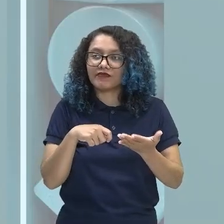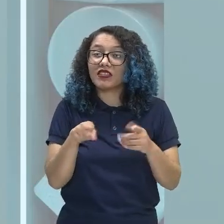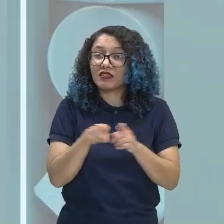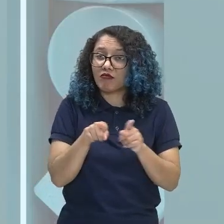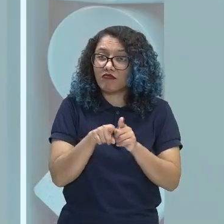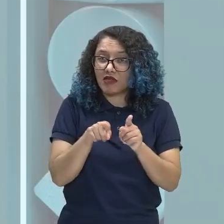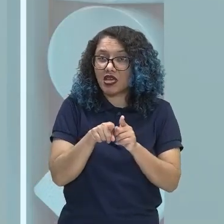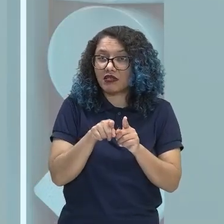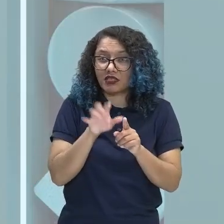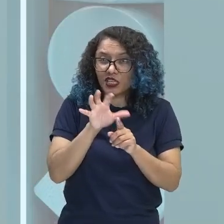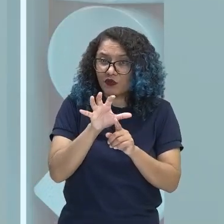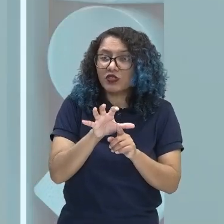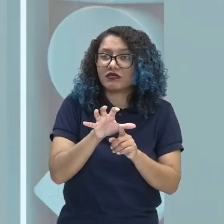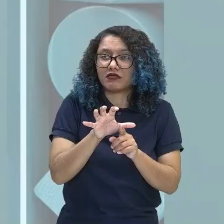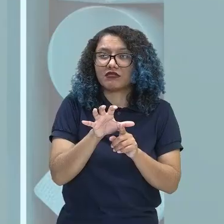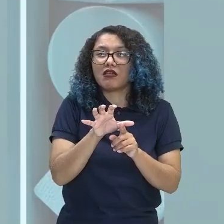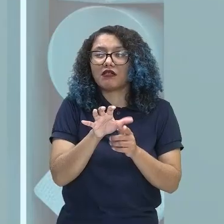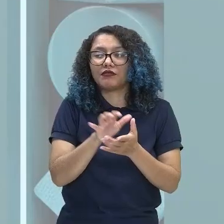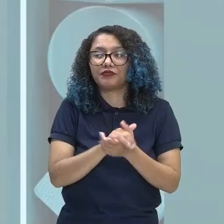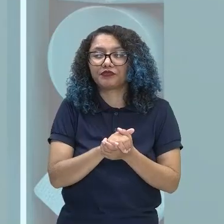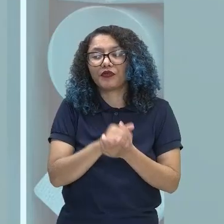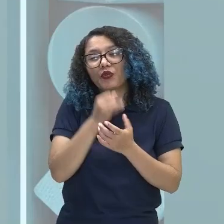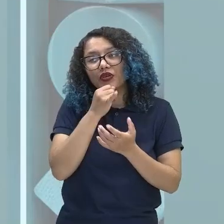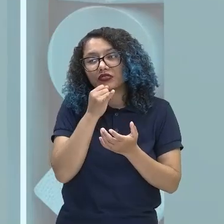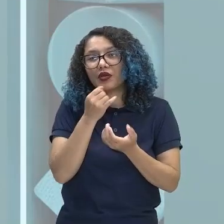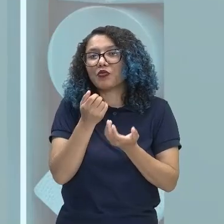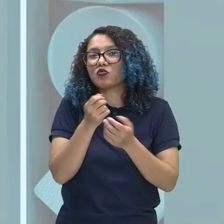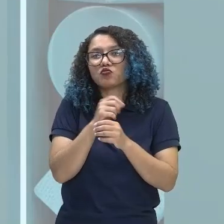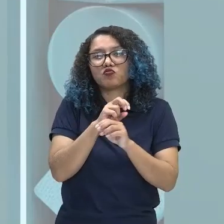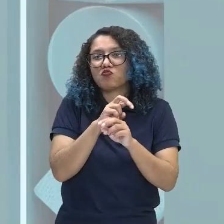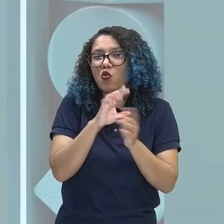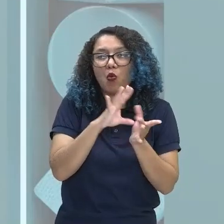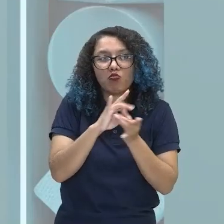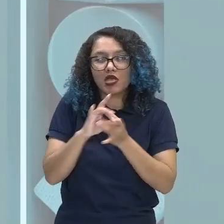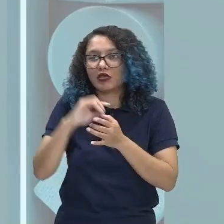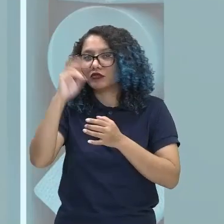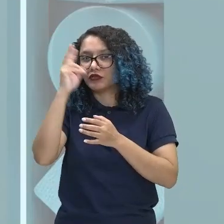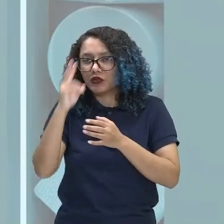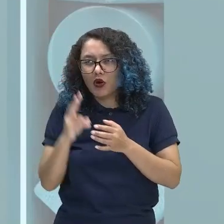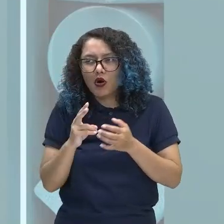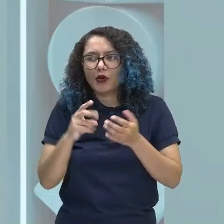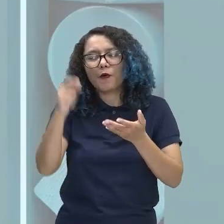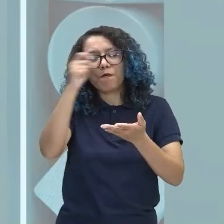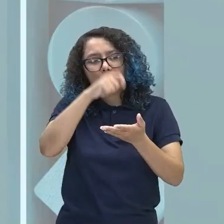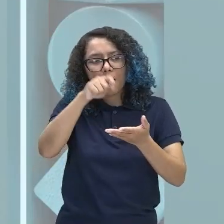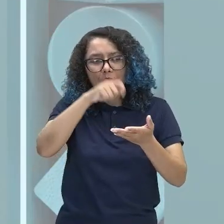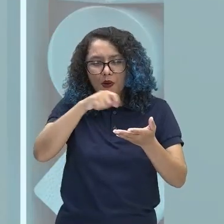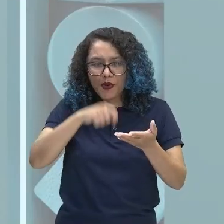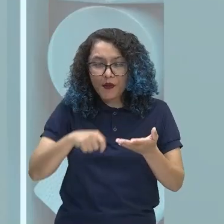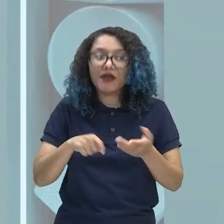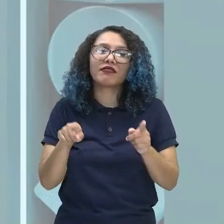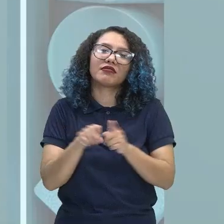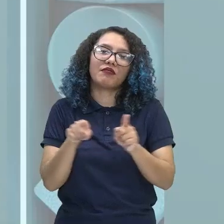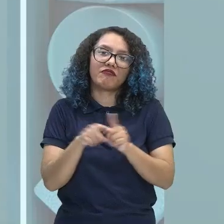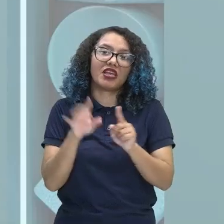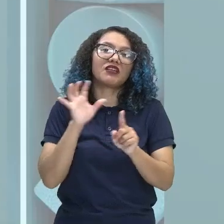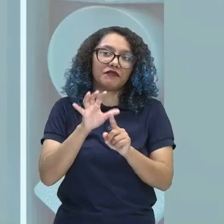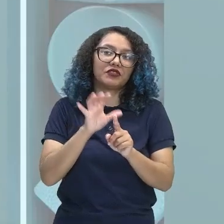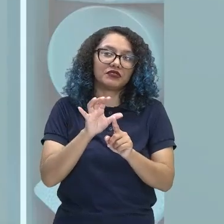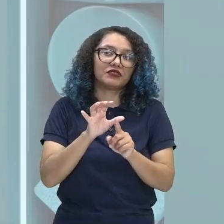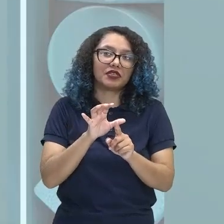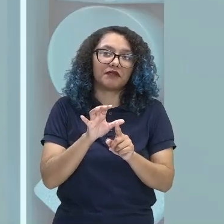né, falar de um determinado contexto histórico, vai fazer toda a diferença,